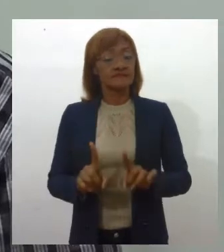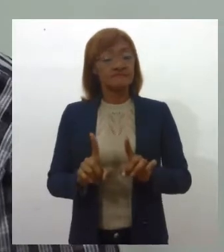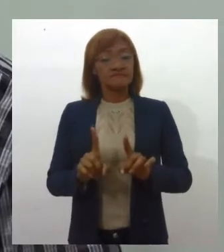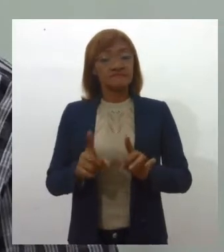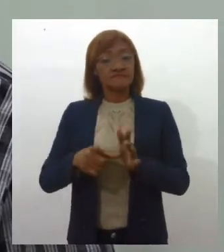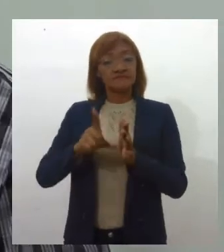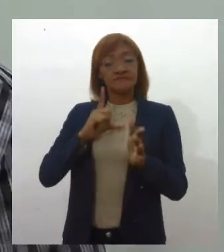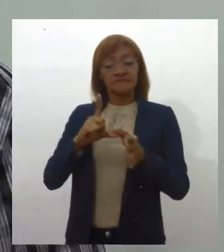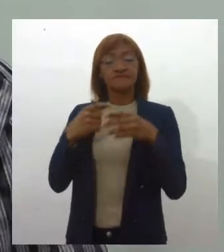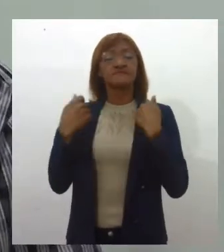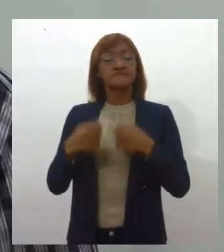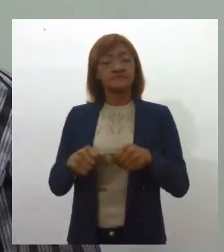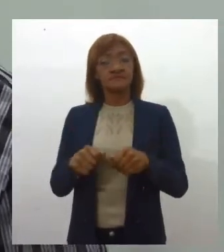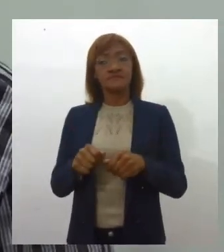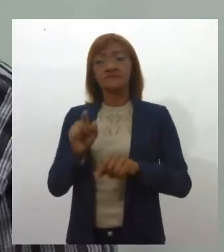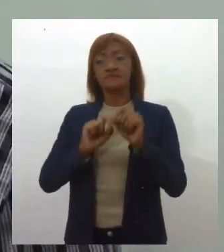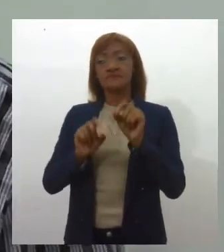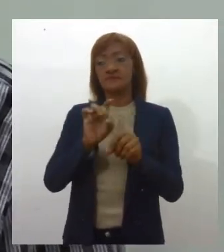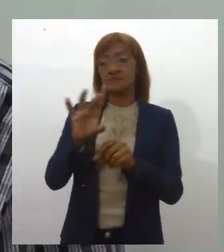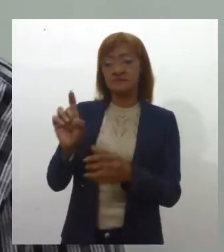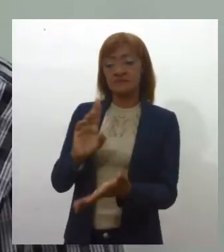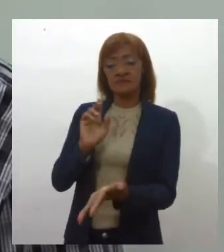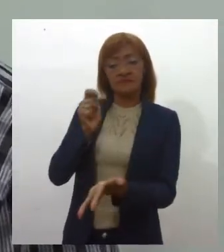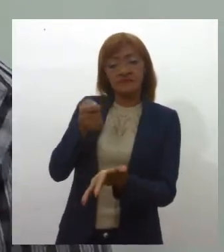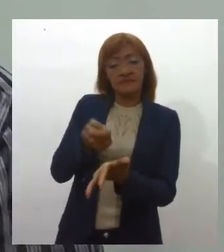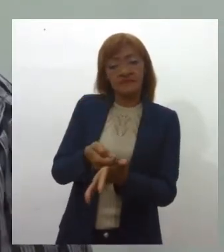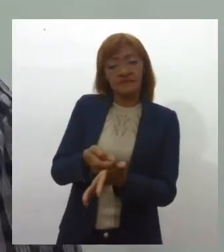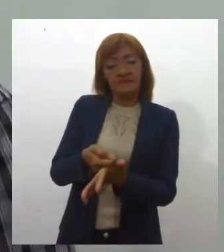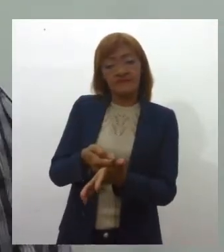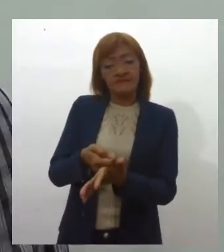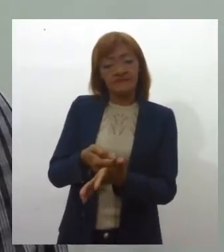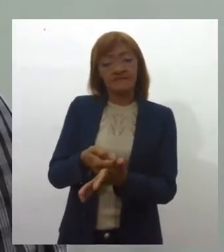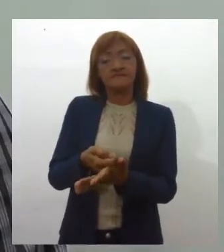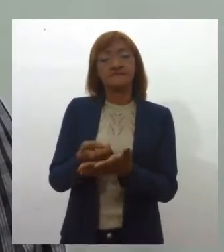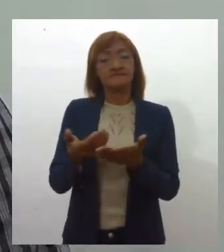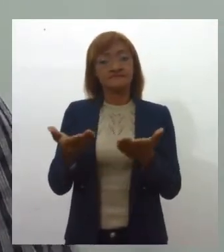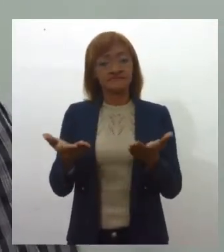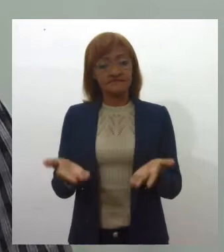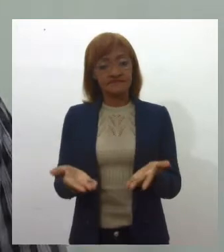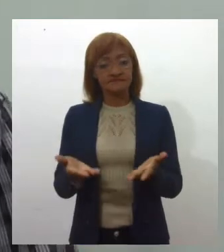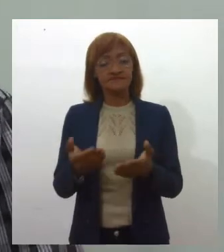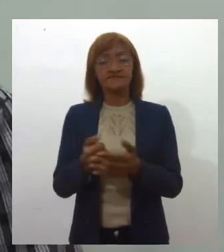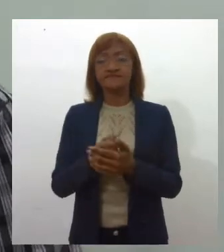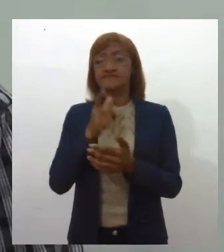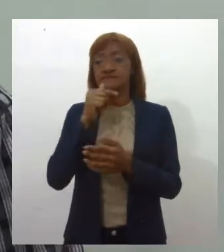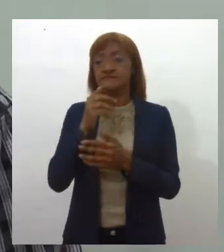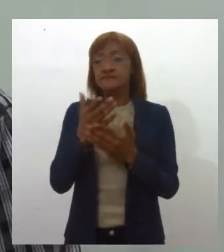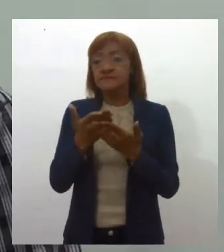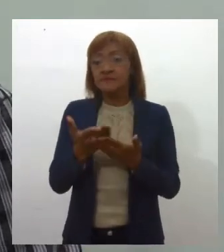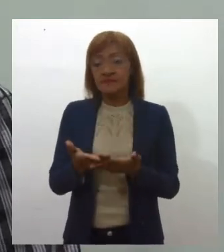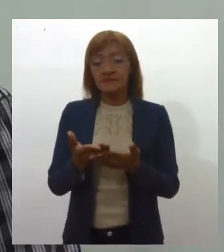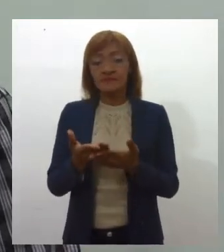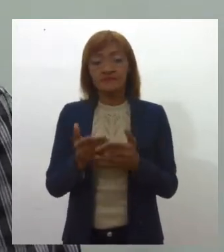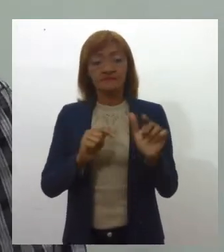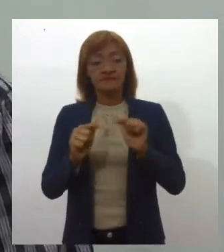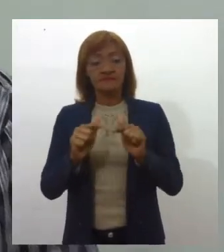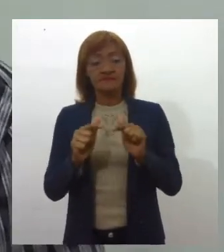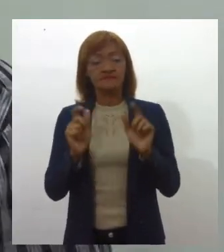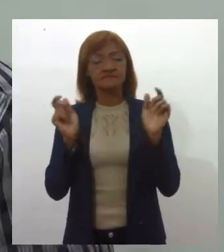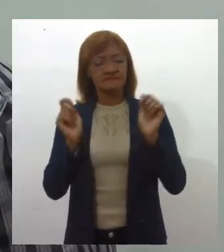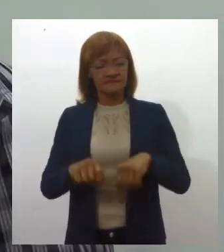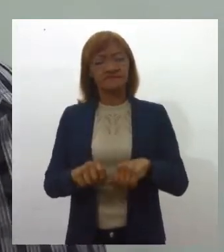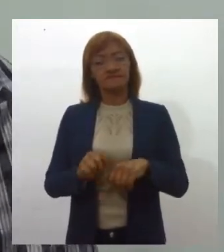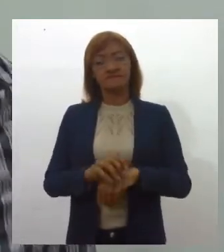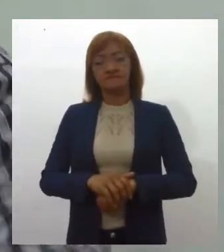ter a cobrança e a demanda da necessidade do ressarcimento dos recursos para que a gente possa operar, ou seja, há um